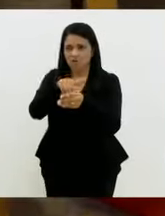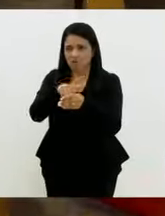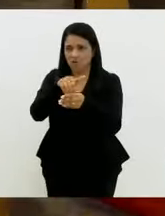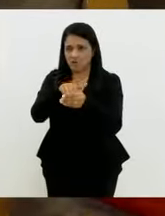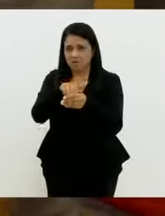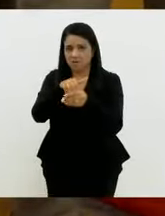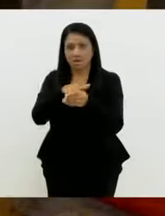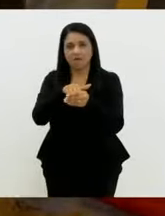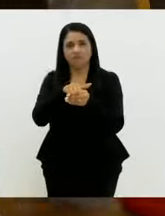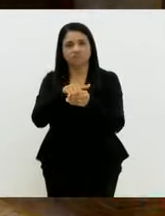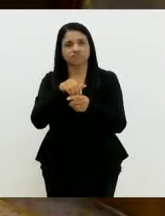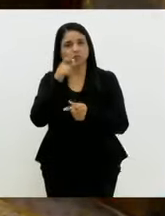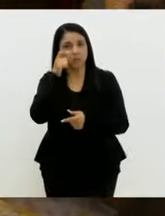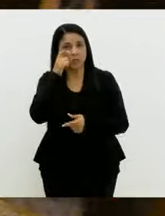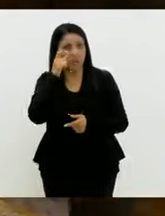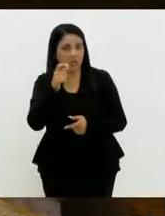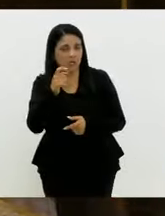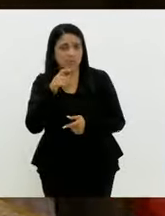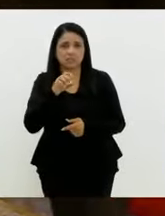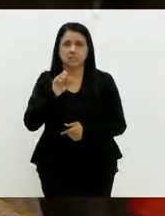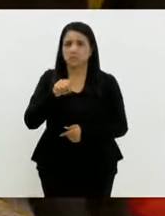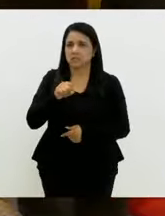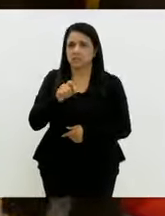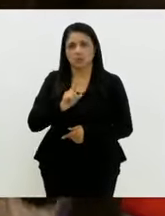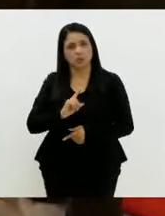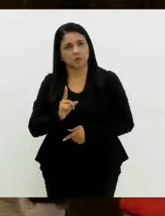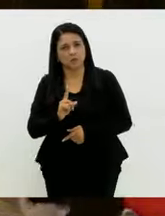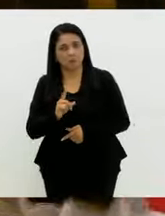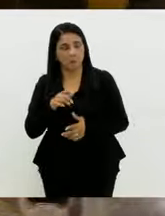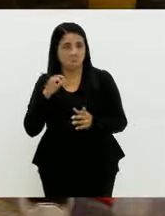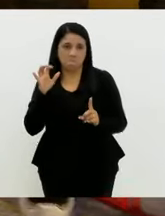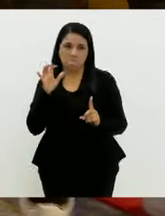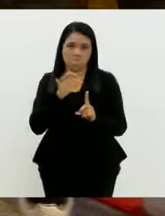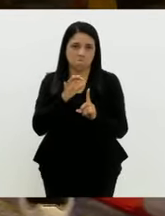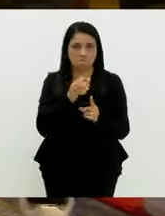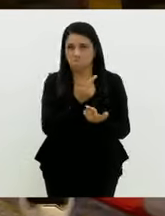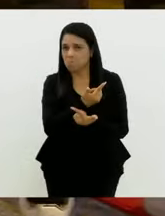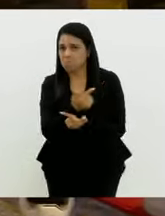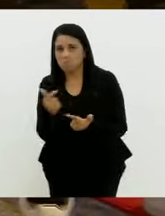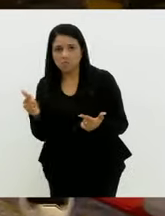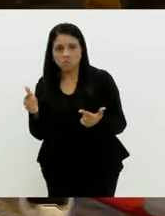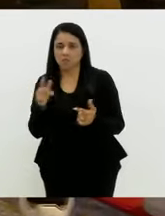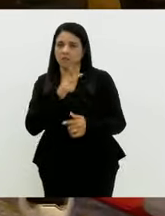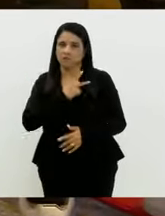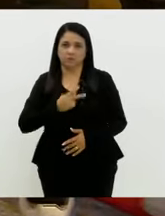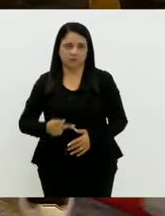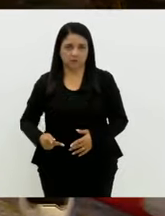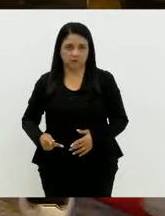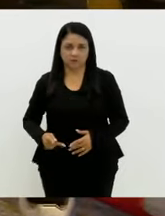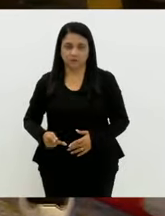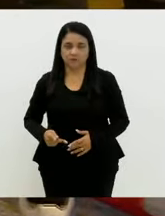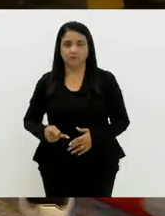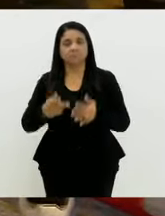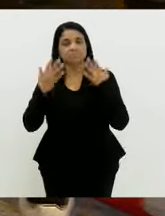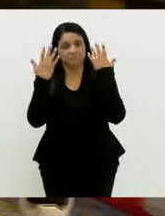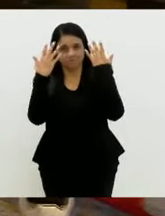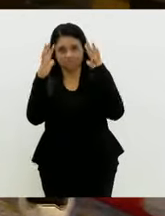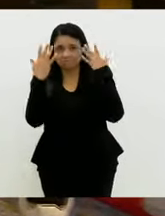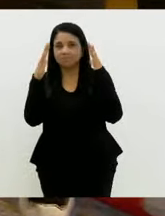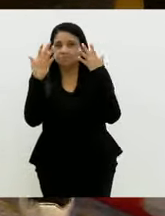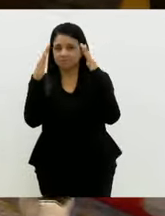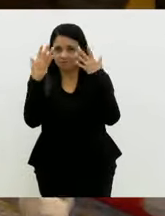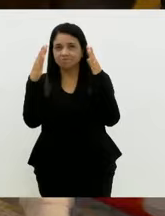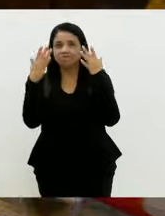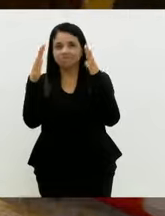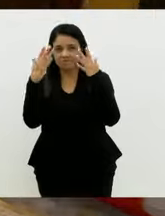sim ou não, ou se abster. Não existe pressão alguma da presidência dessa casa, e quero parabenizar o senhor